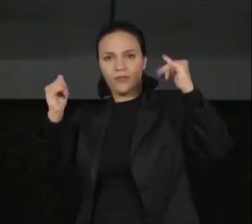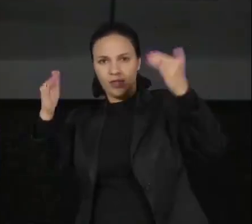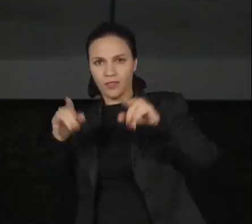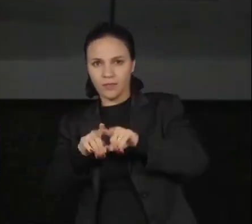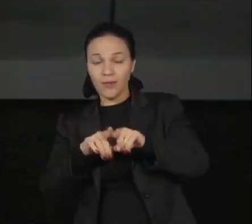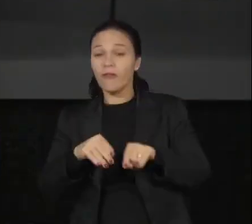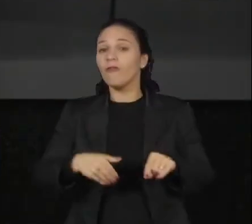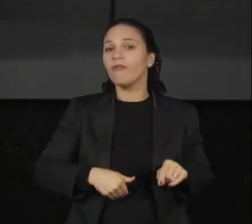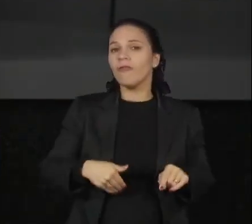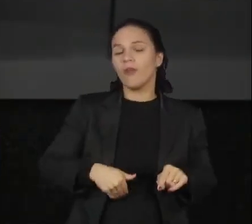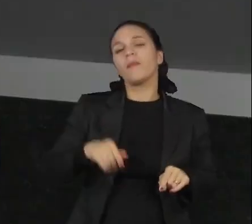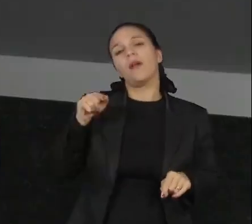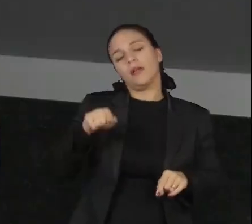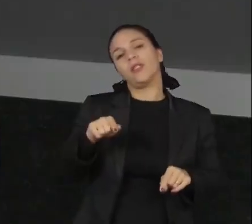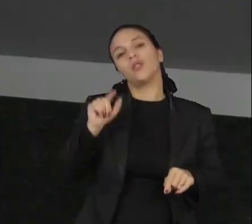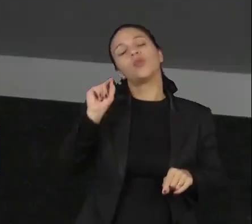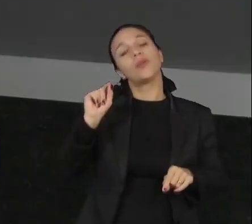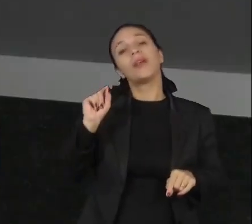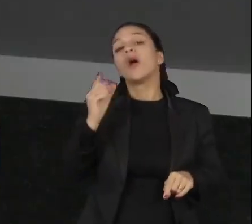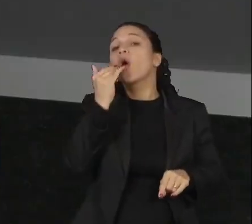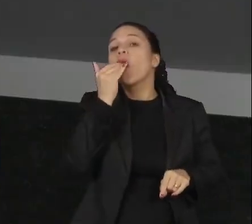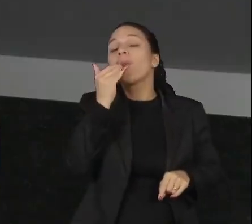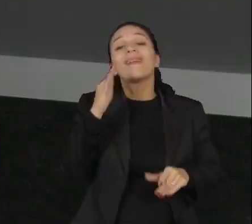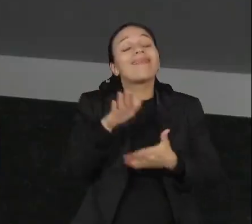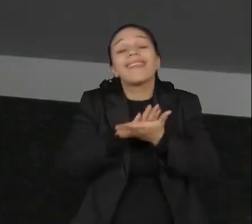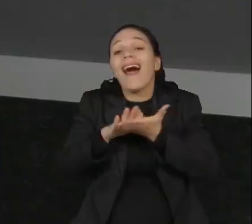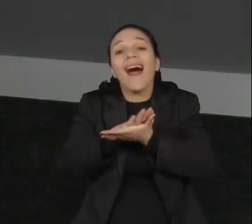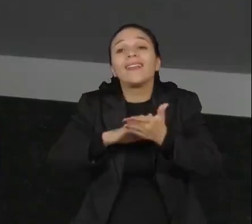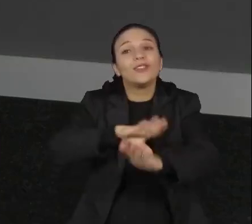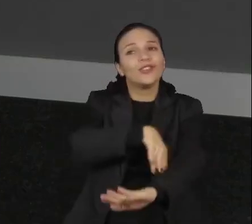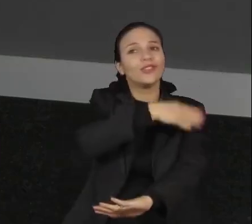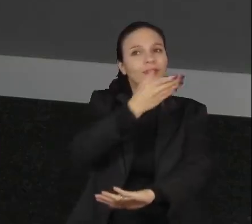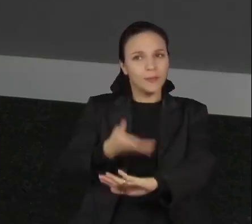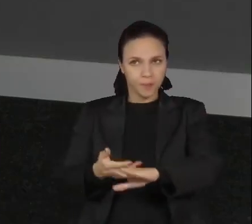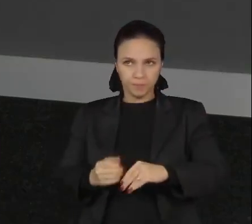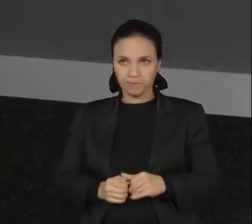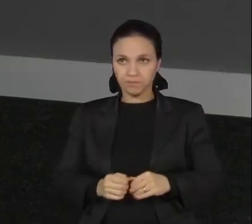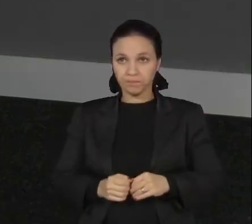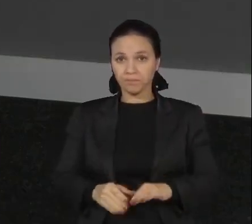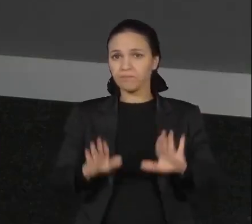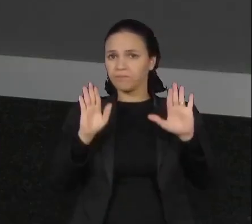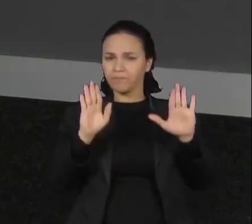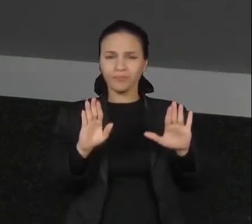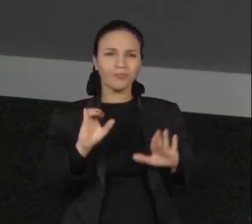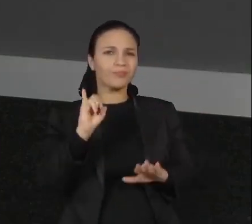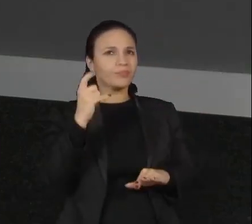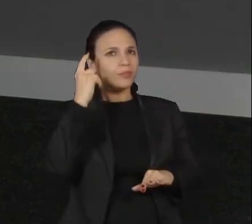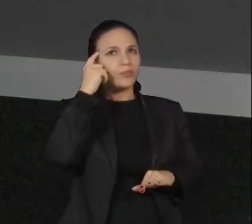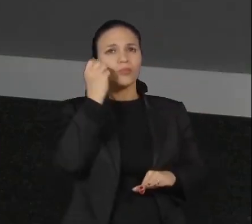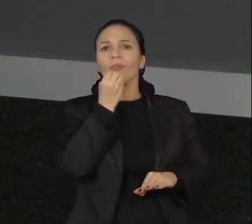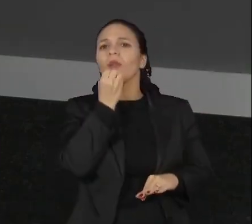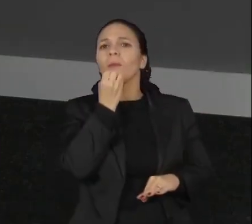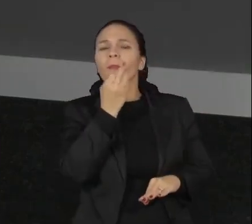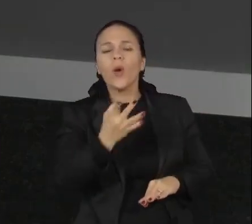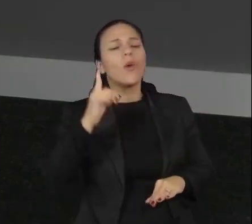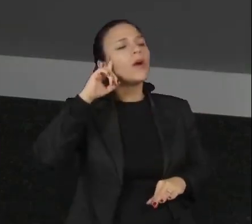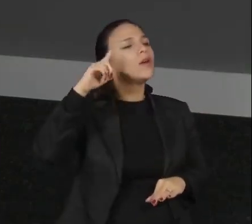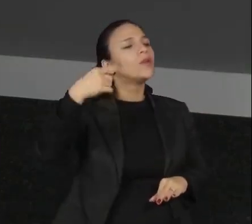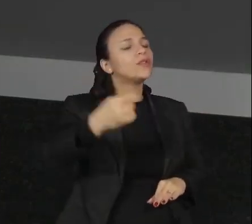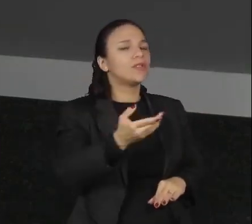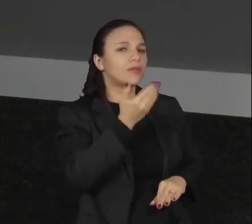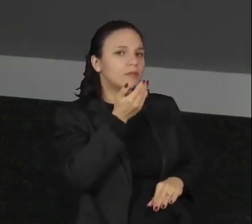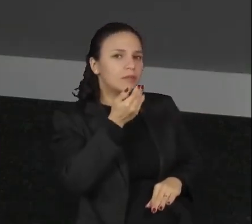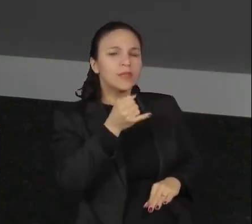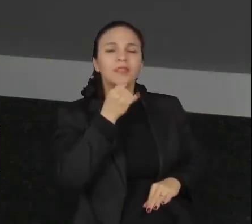fome é entendida como esse último estágio. E o que é aceitável hoje quando a gente pensa numa boa rotina alimentar em relação